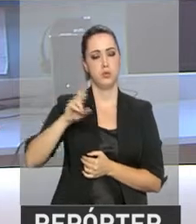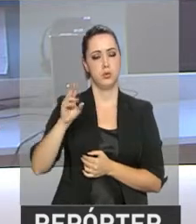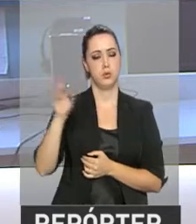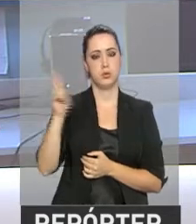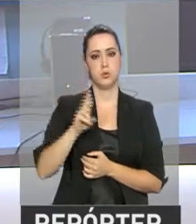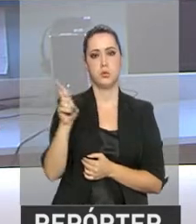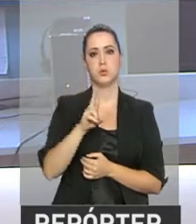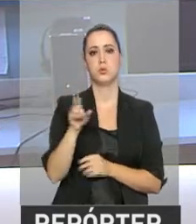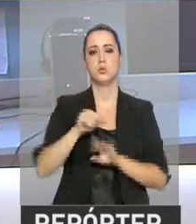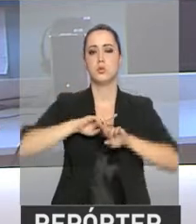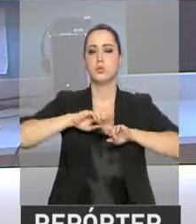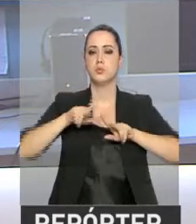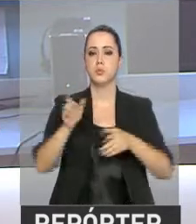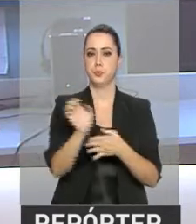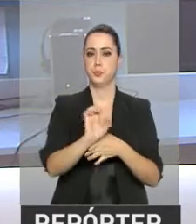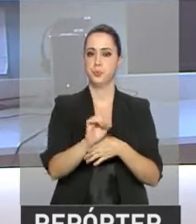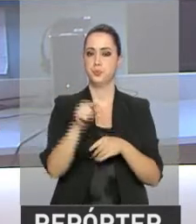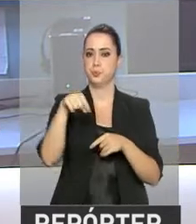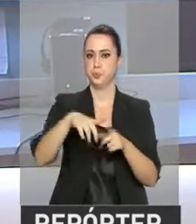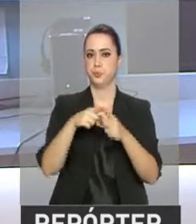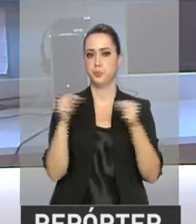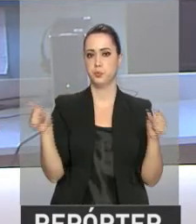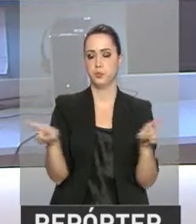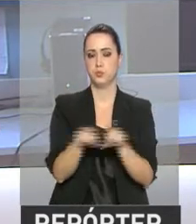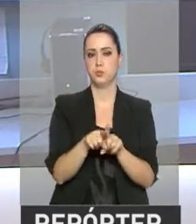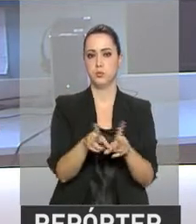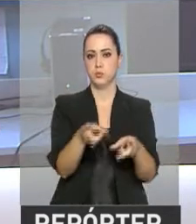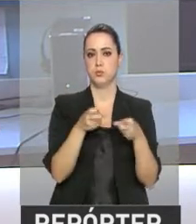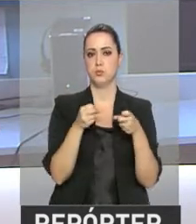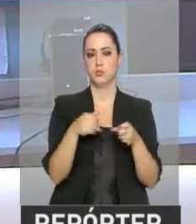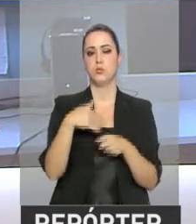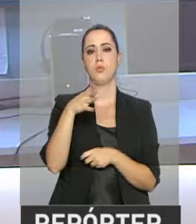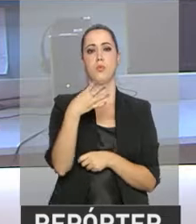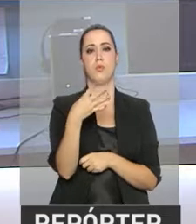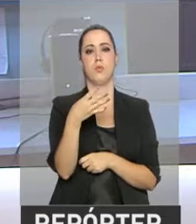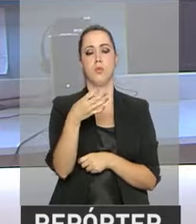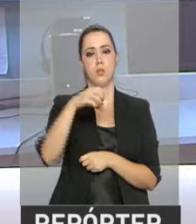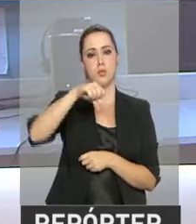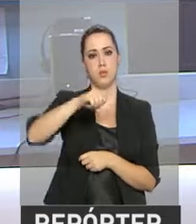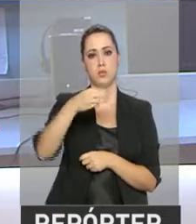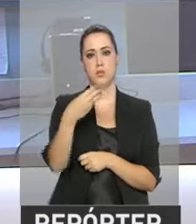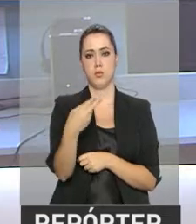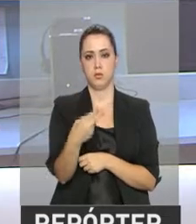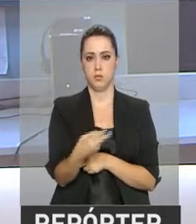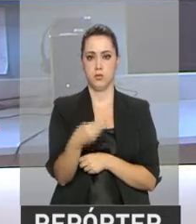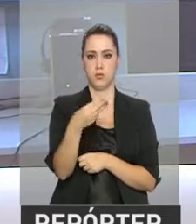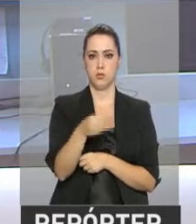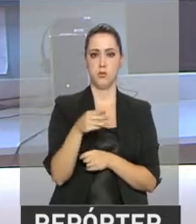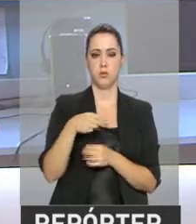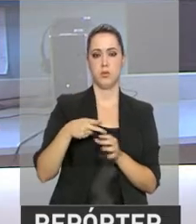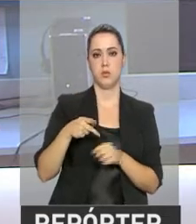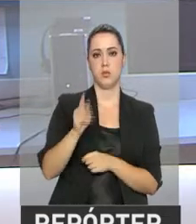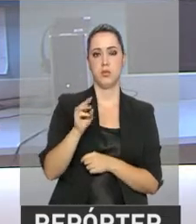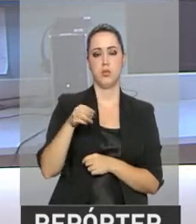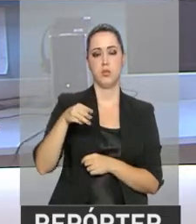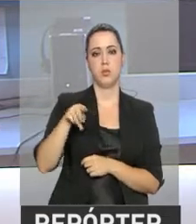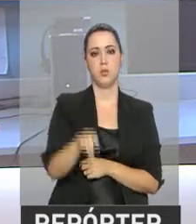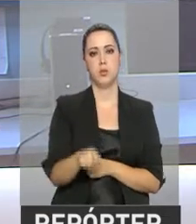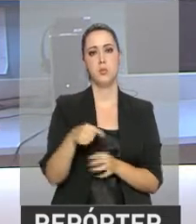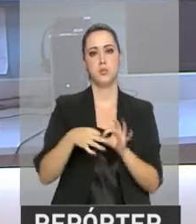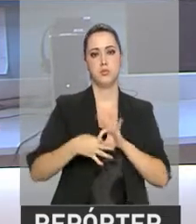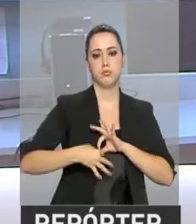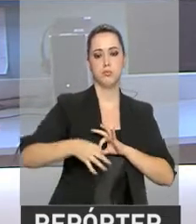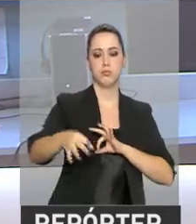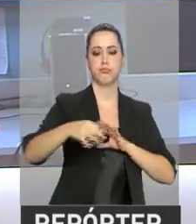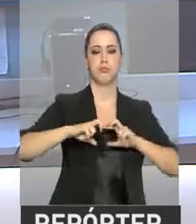e do distrito federal também está prevista a implantação de mais de 923 quilômetros de linhas férreas em